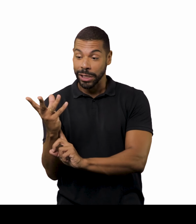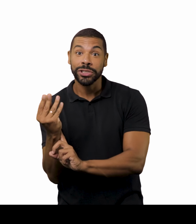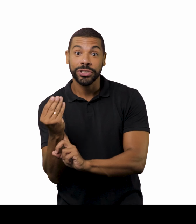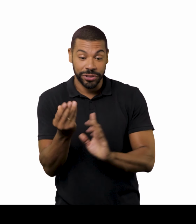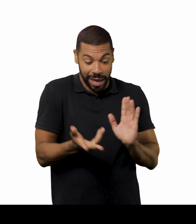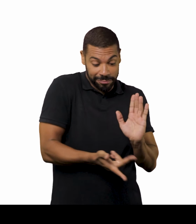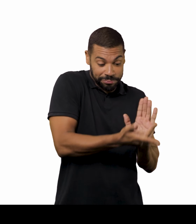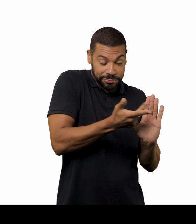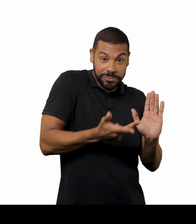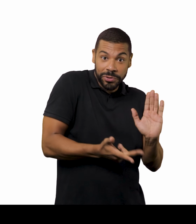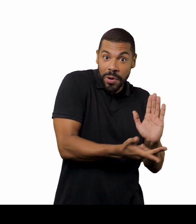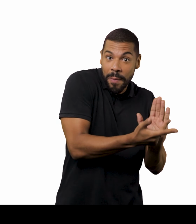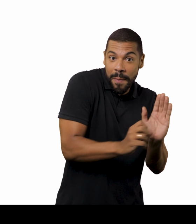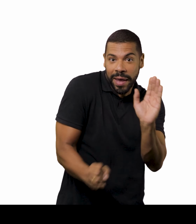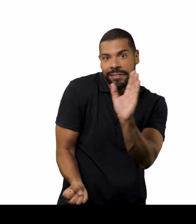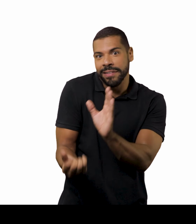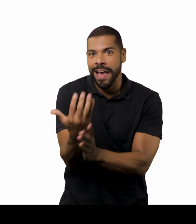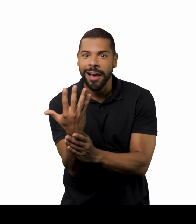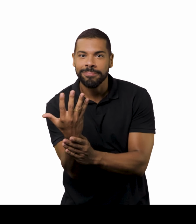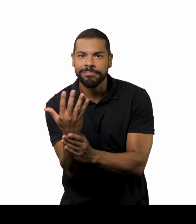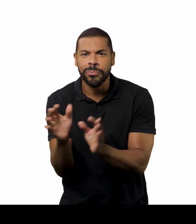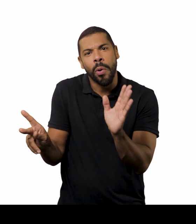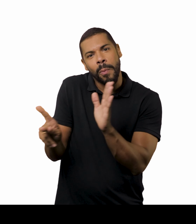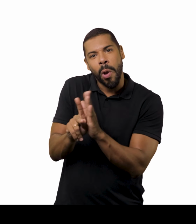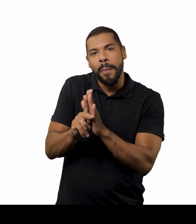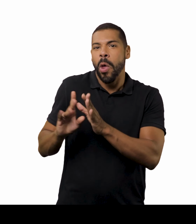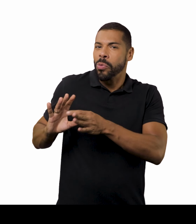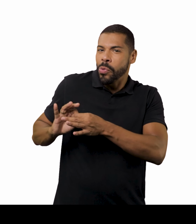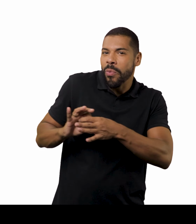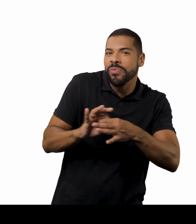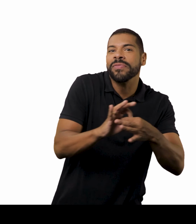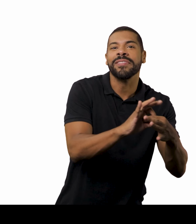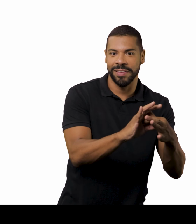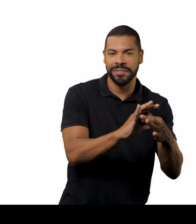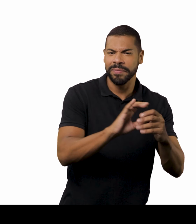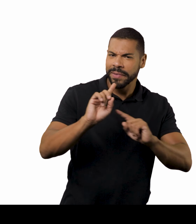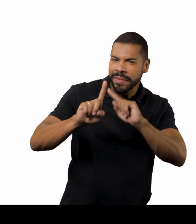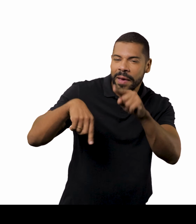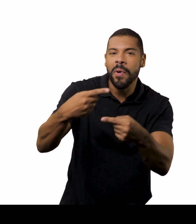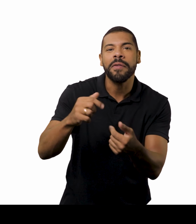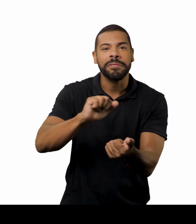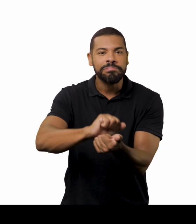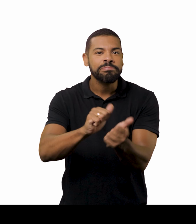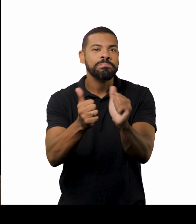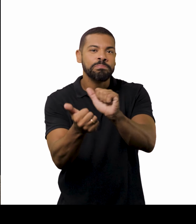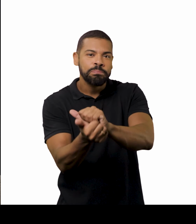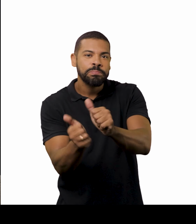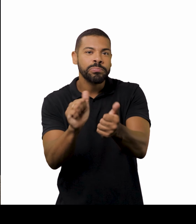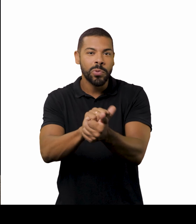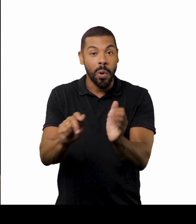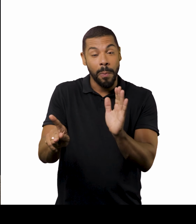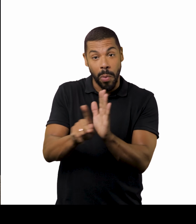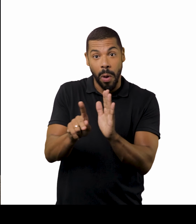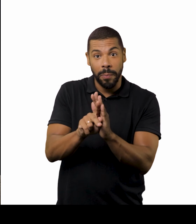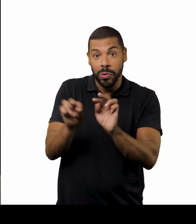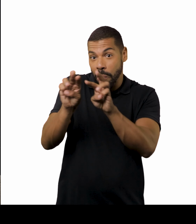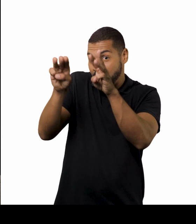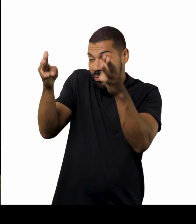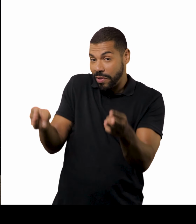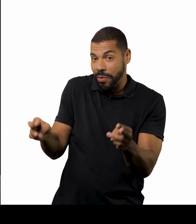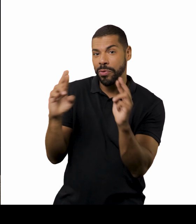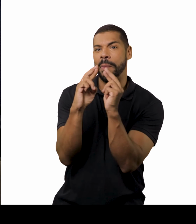e estilistas para criarem os looks dentro do contexto Rhode e que depois foram absorvidos para o acervo do MASP,